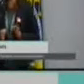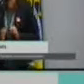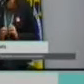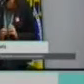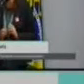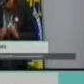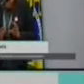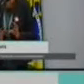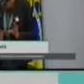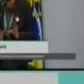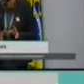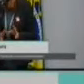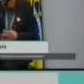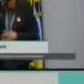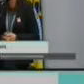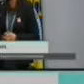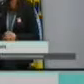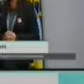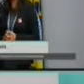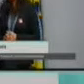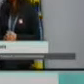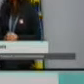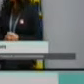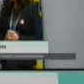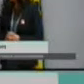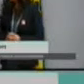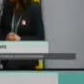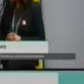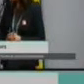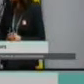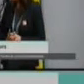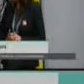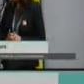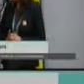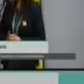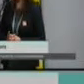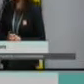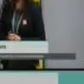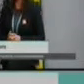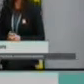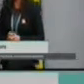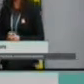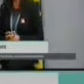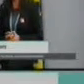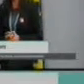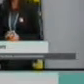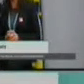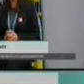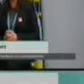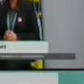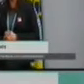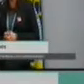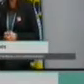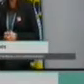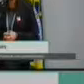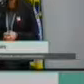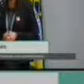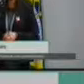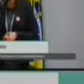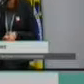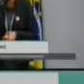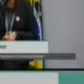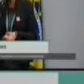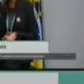substitutivo, exatamente construído com o governo, e na pessoa da doutora Maria Inês Gadelho, eu quero saudar todos